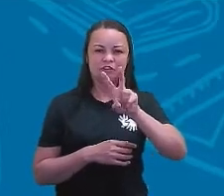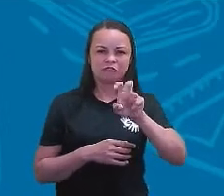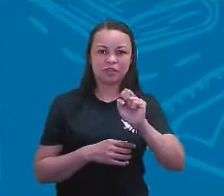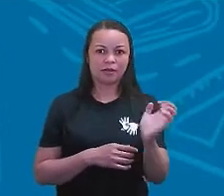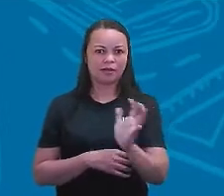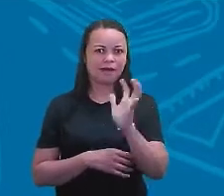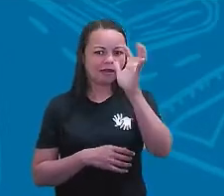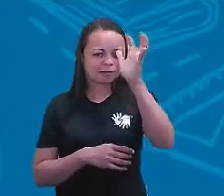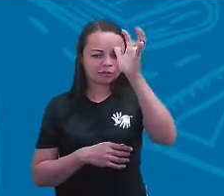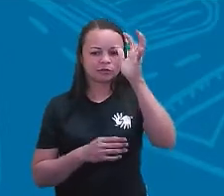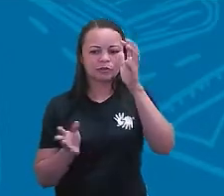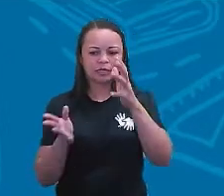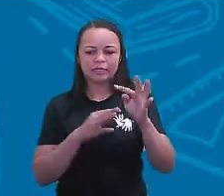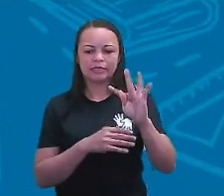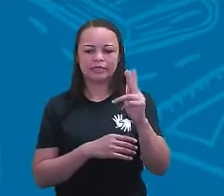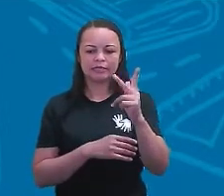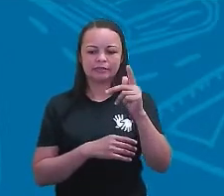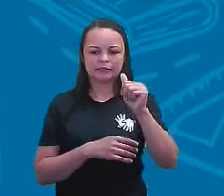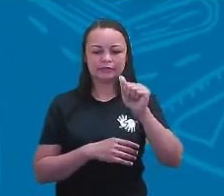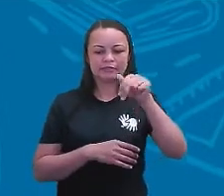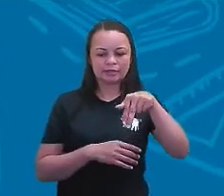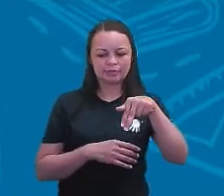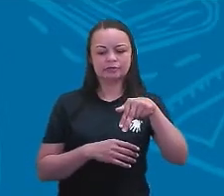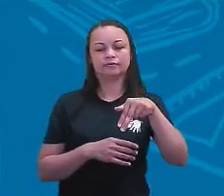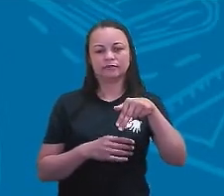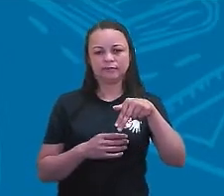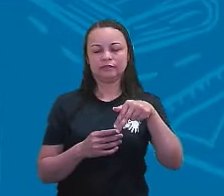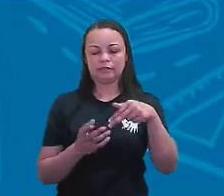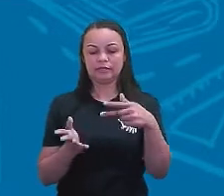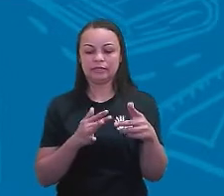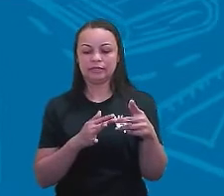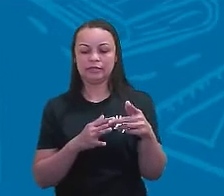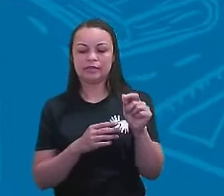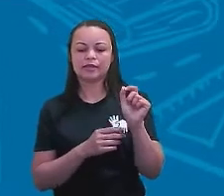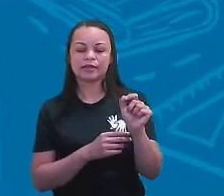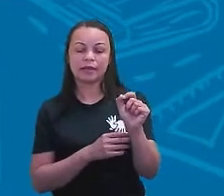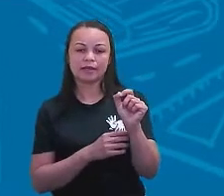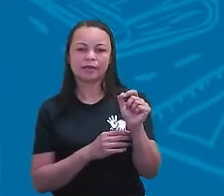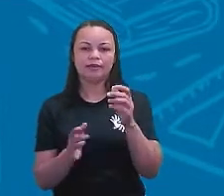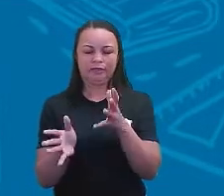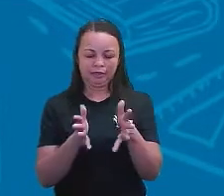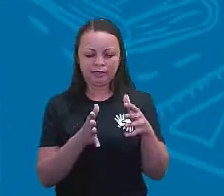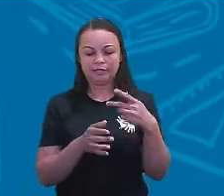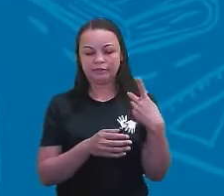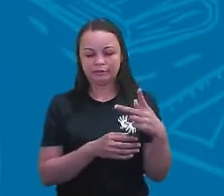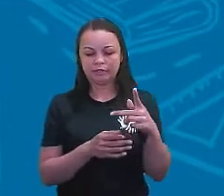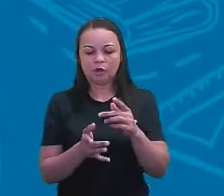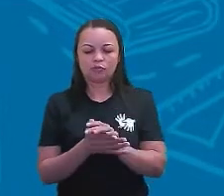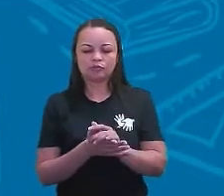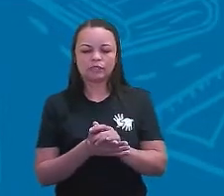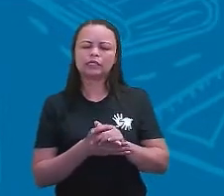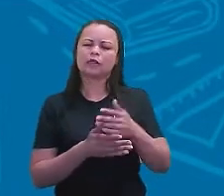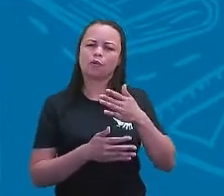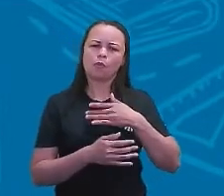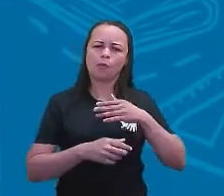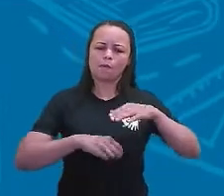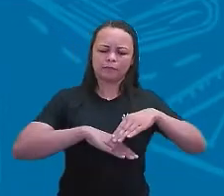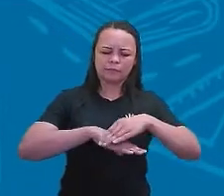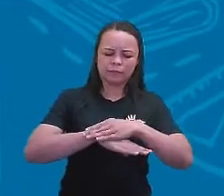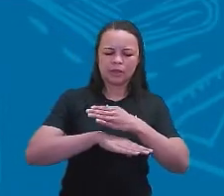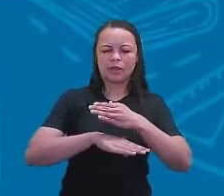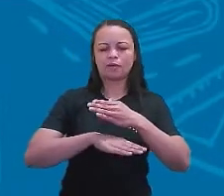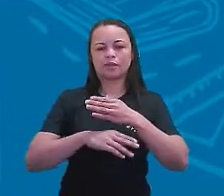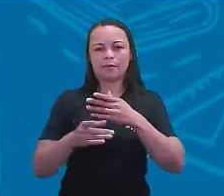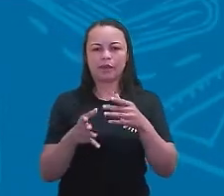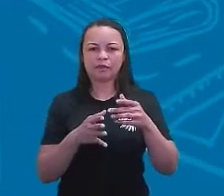a frase. Meus sapatos foram menos, less aí é menos, caros que os